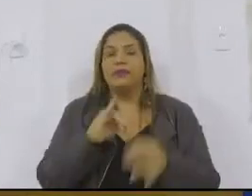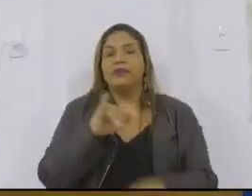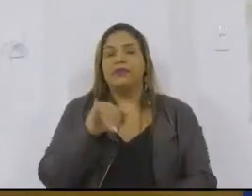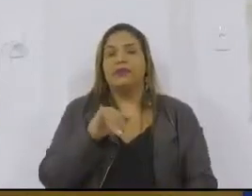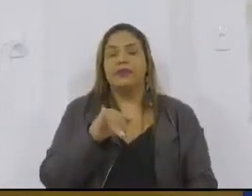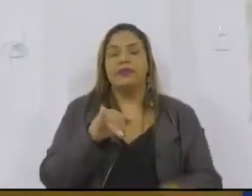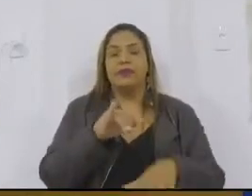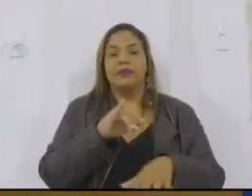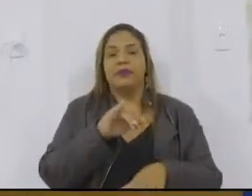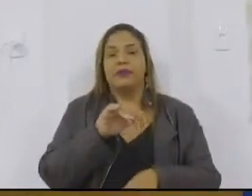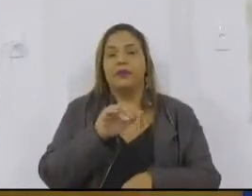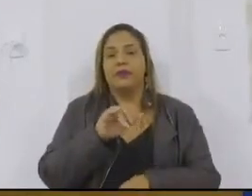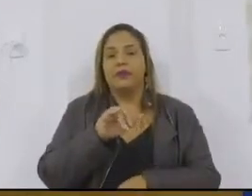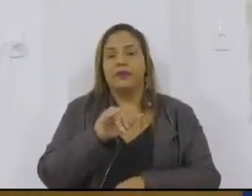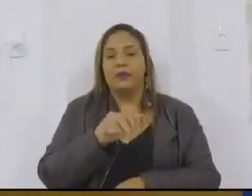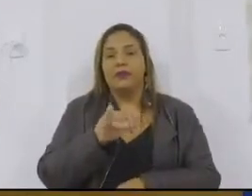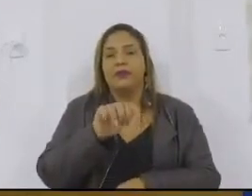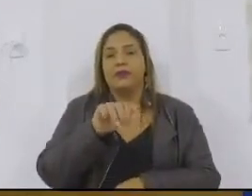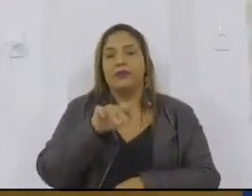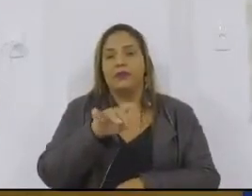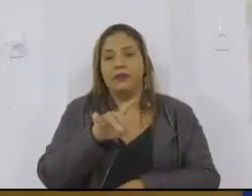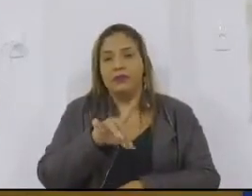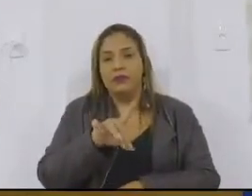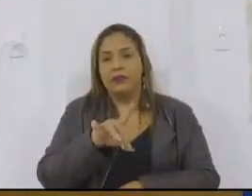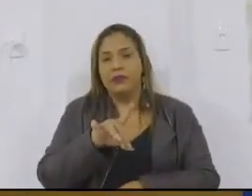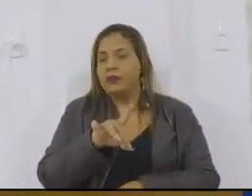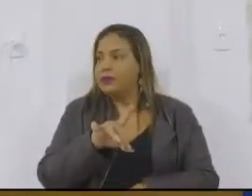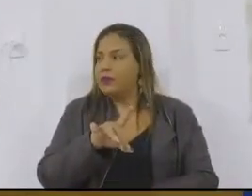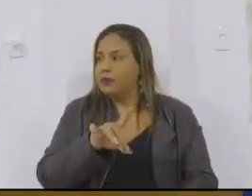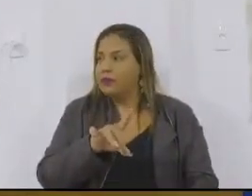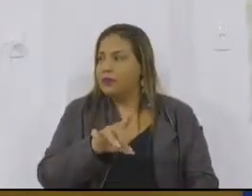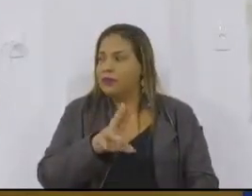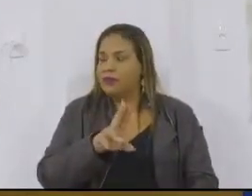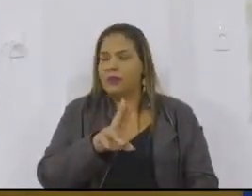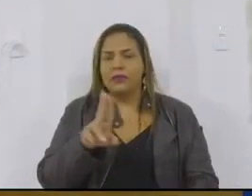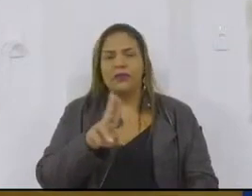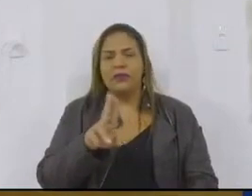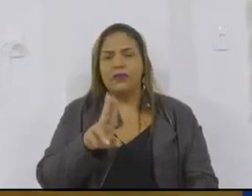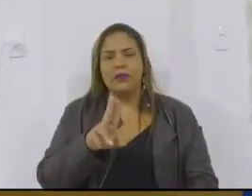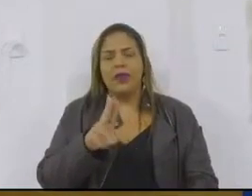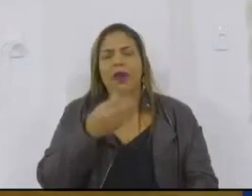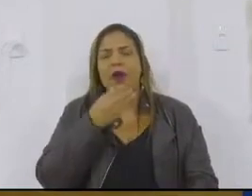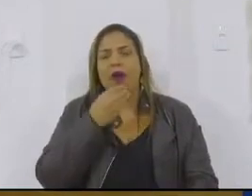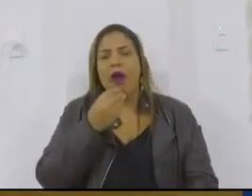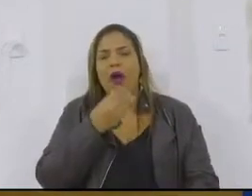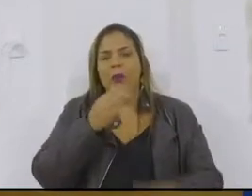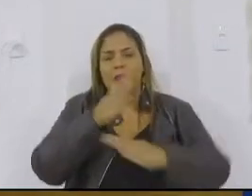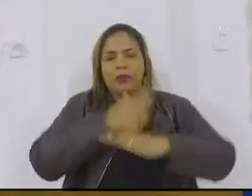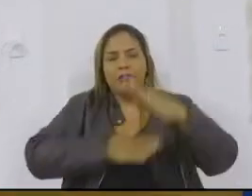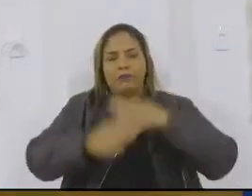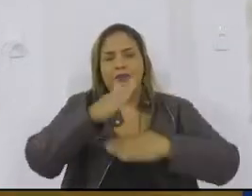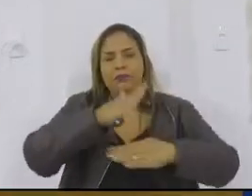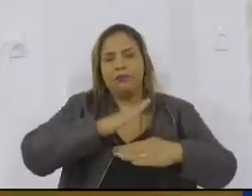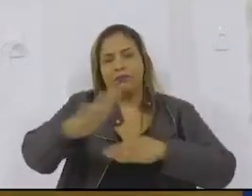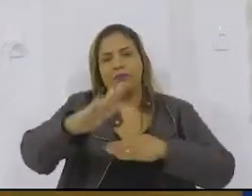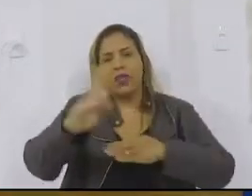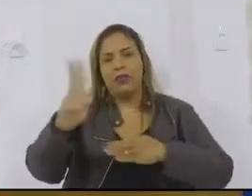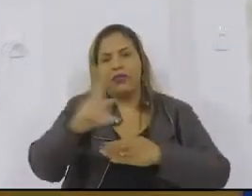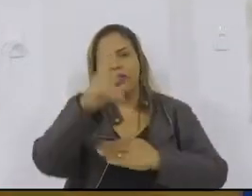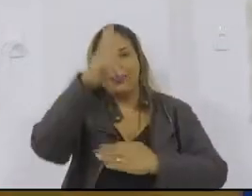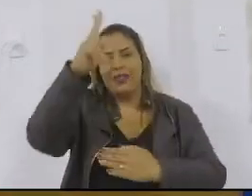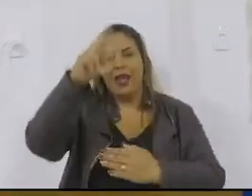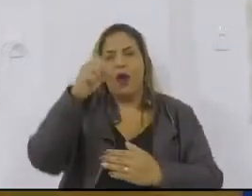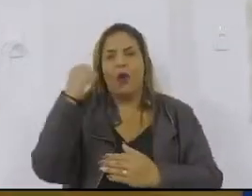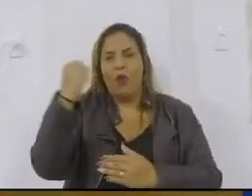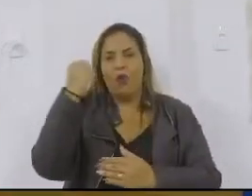município de Tanguá, nesse último final de semana, conquistou a medalha de ouro na modalidade de Karatê, no